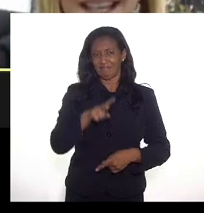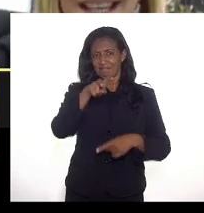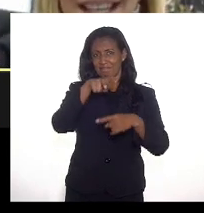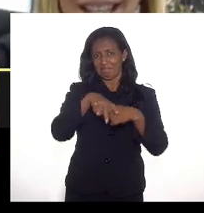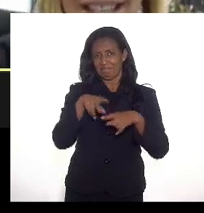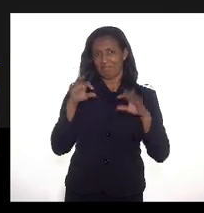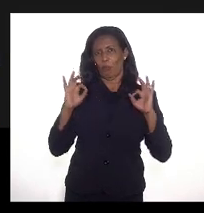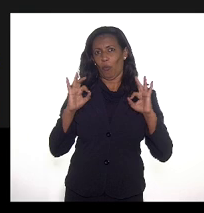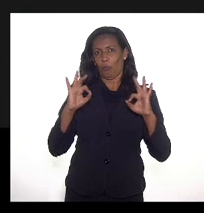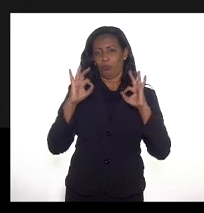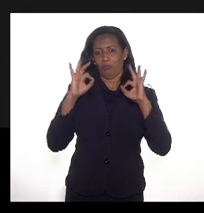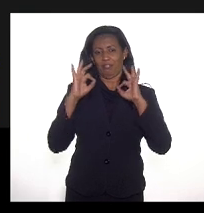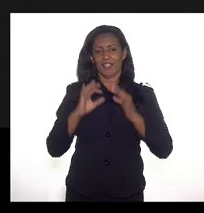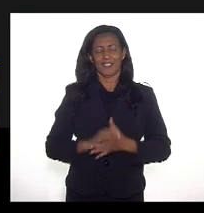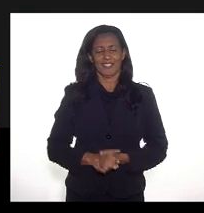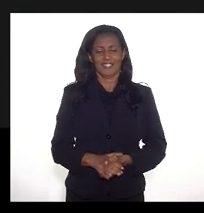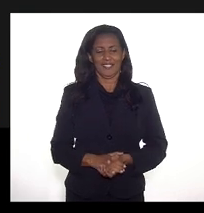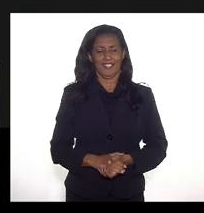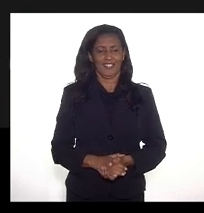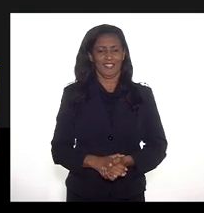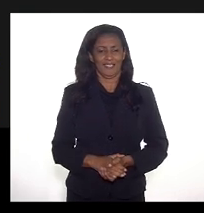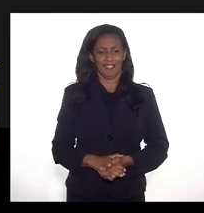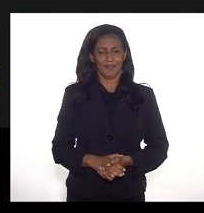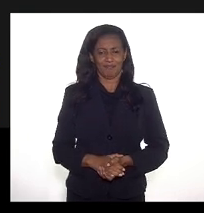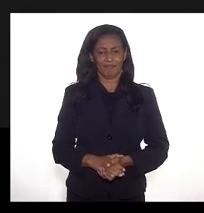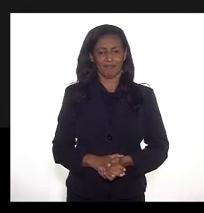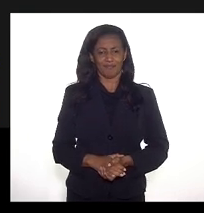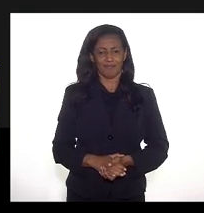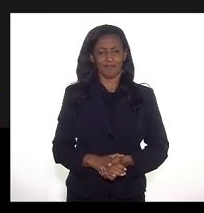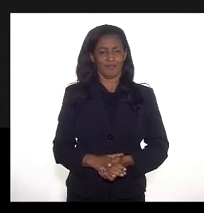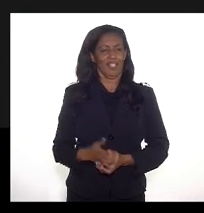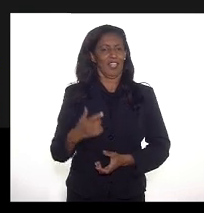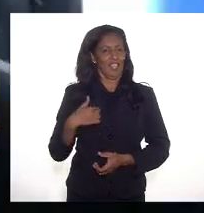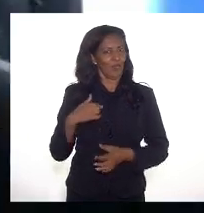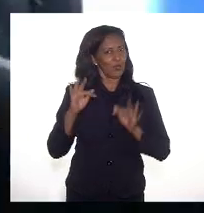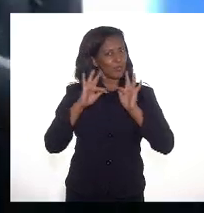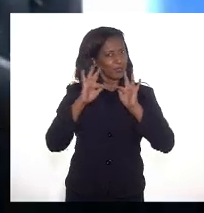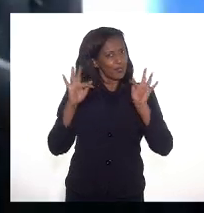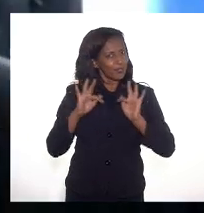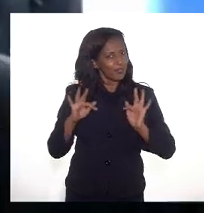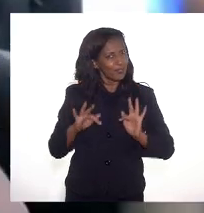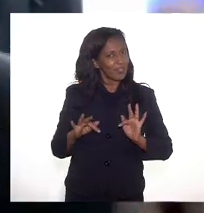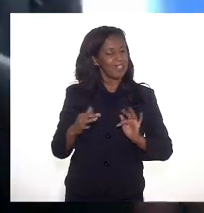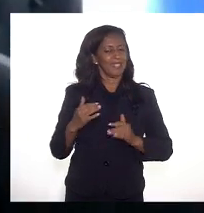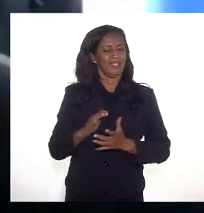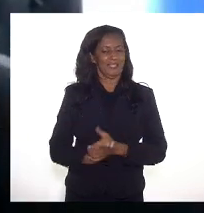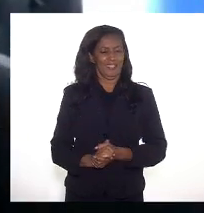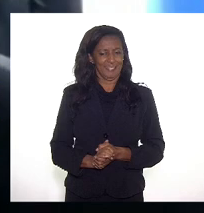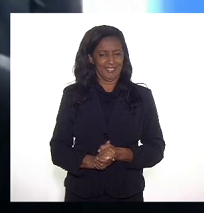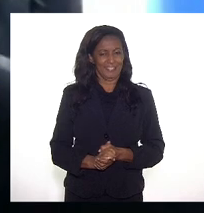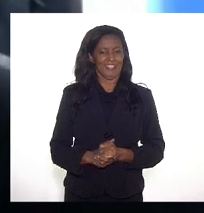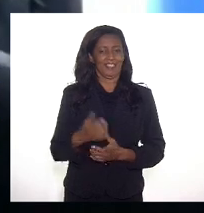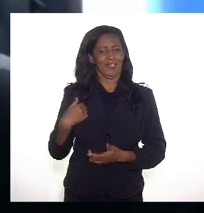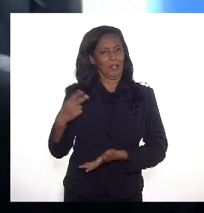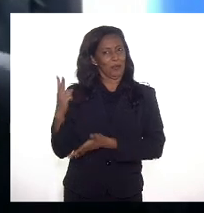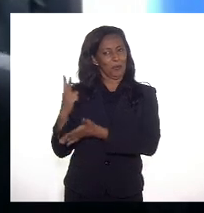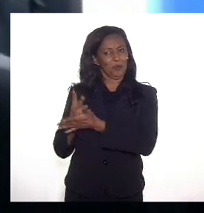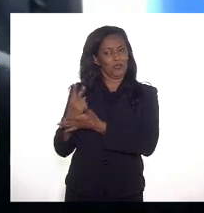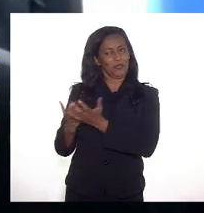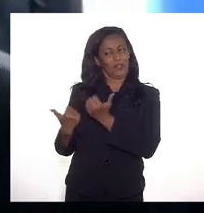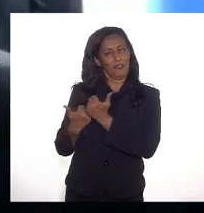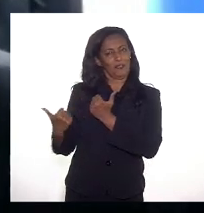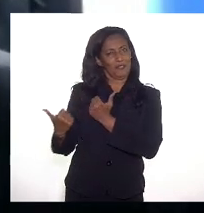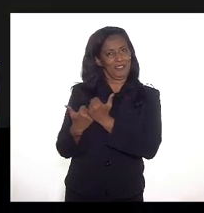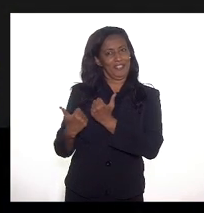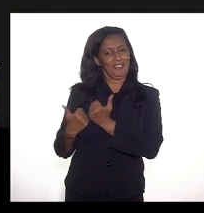nessa cadeira. Obrigado, mas volto a ressaltar que eu estou muito feliz na mesa diretora e vamos preservar o nosso presidente André Ciliano.